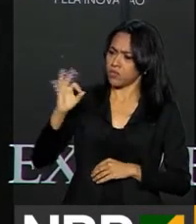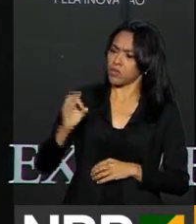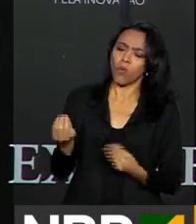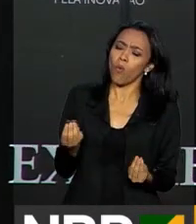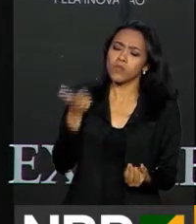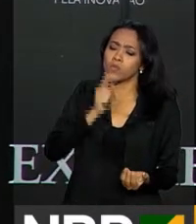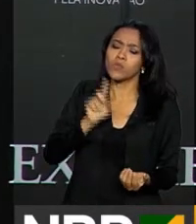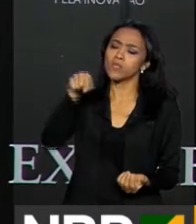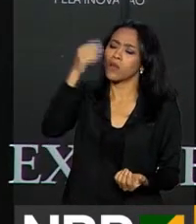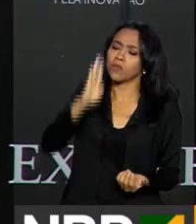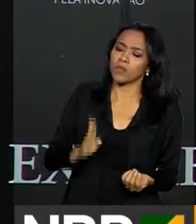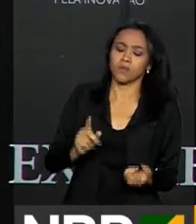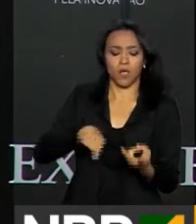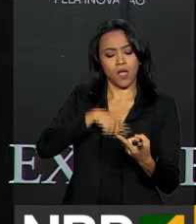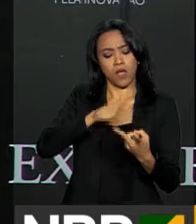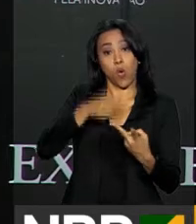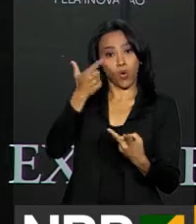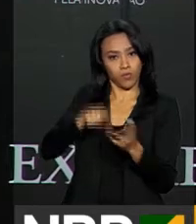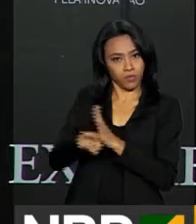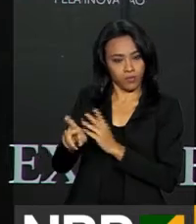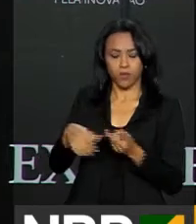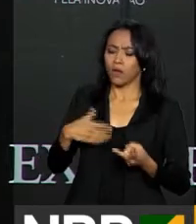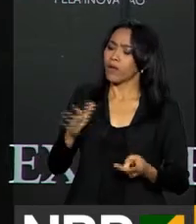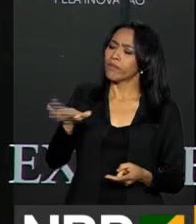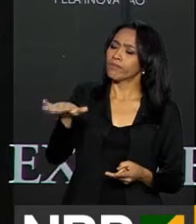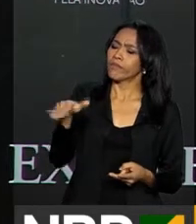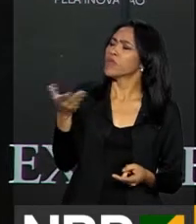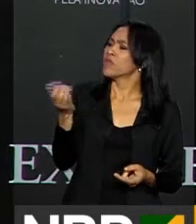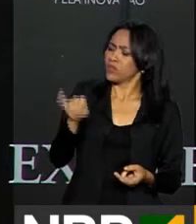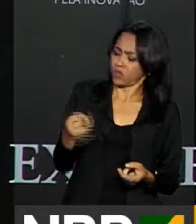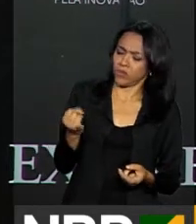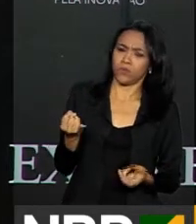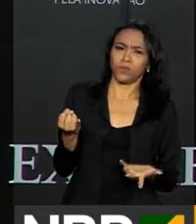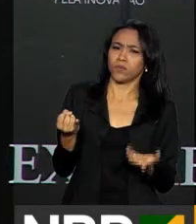Né? Como é que vocês conseguiram juros